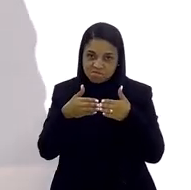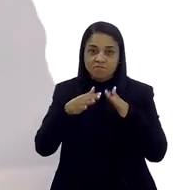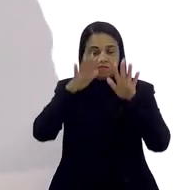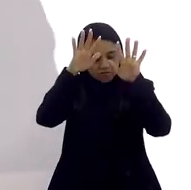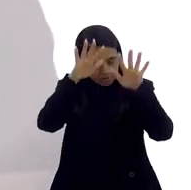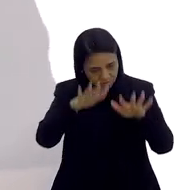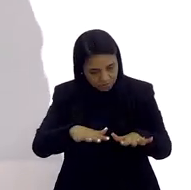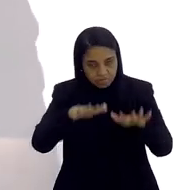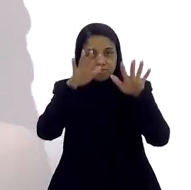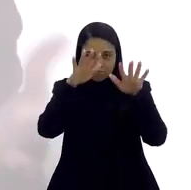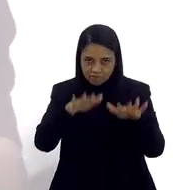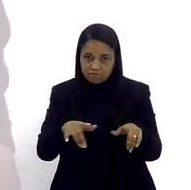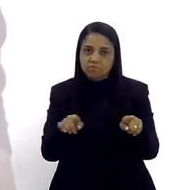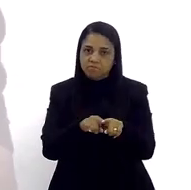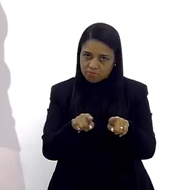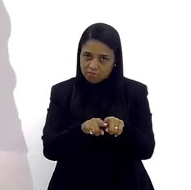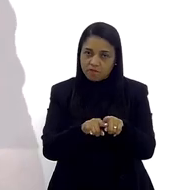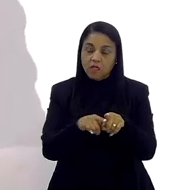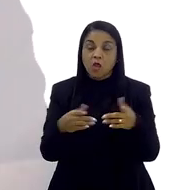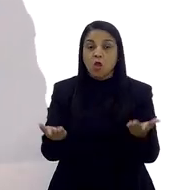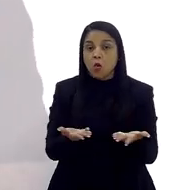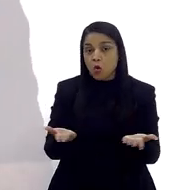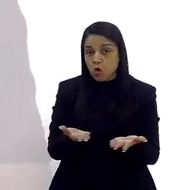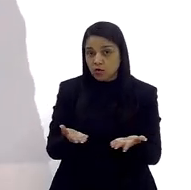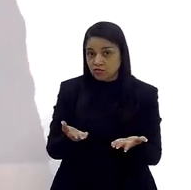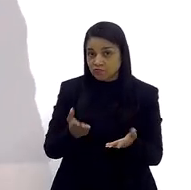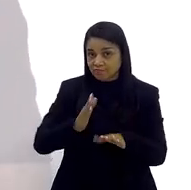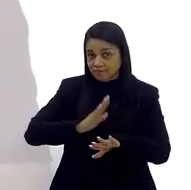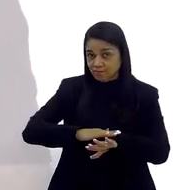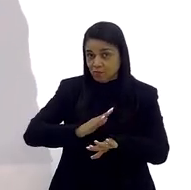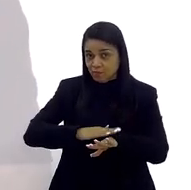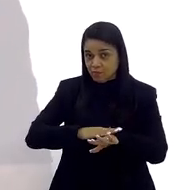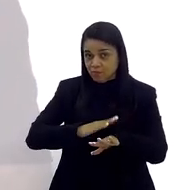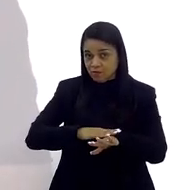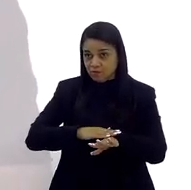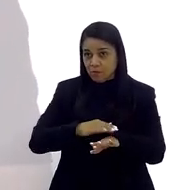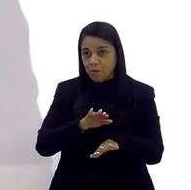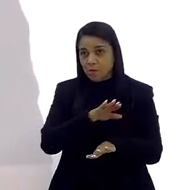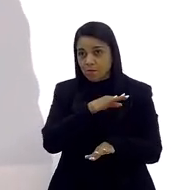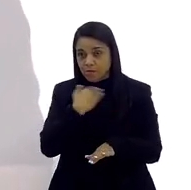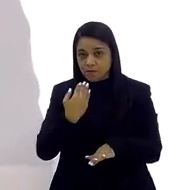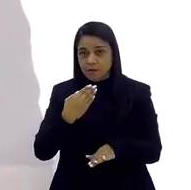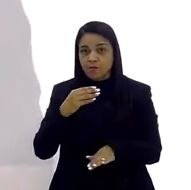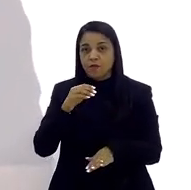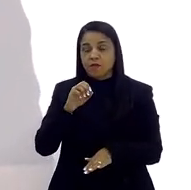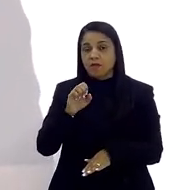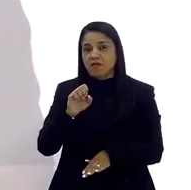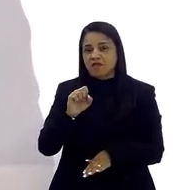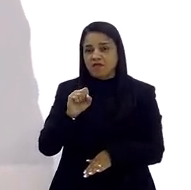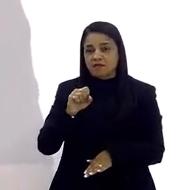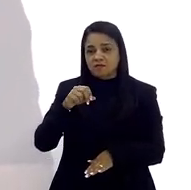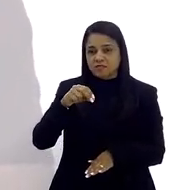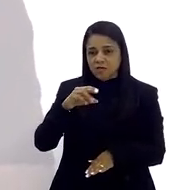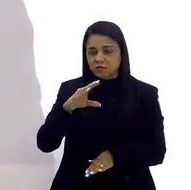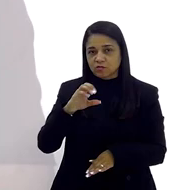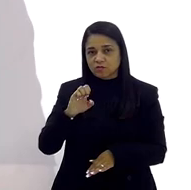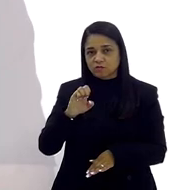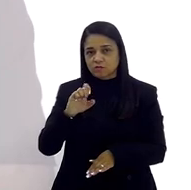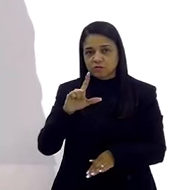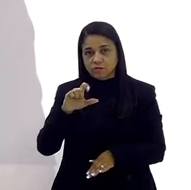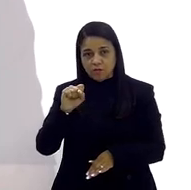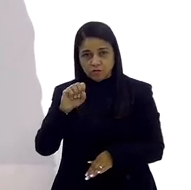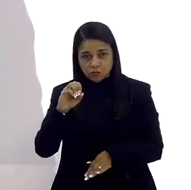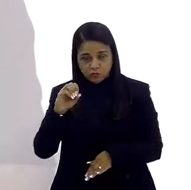os reverencio hoje por exemplo nesse exato momento Nós perdemos excessos Martinez Correia então